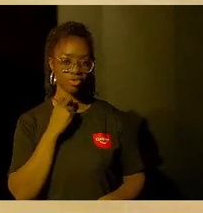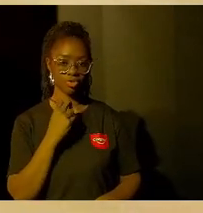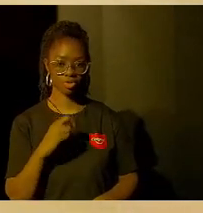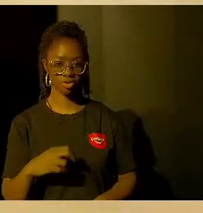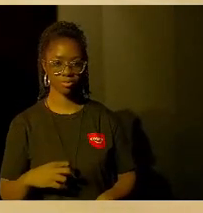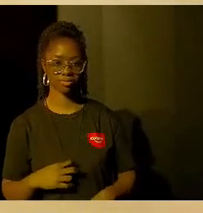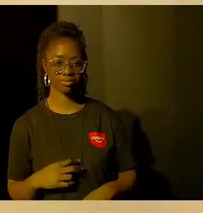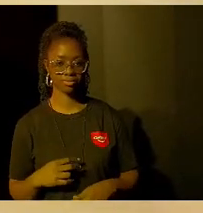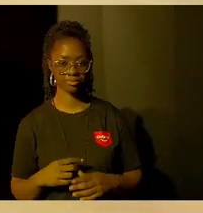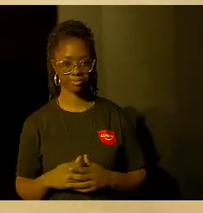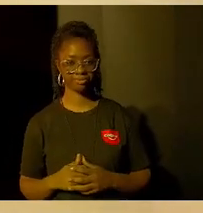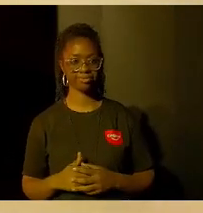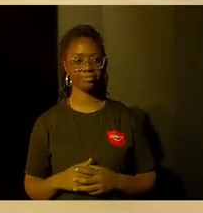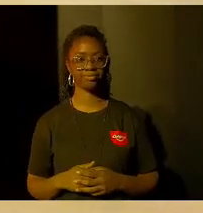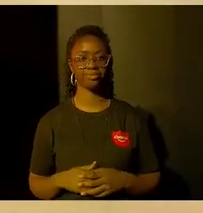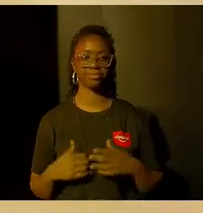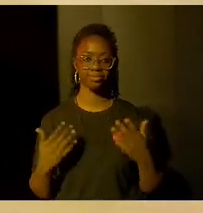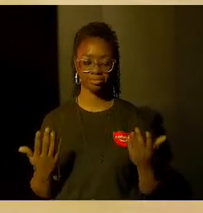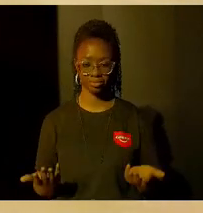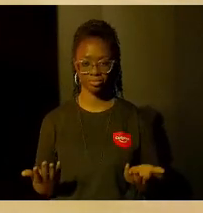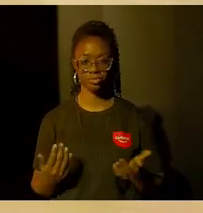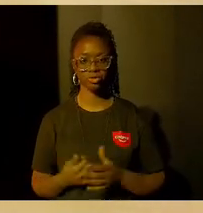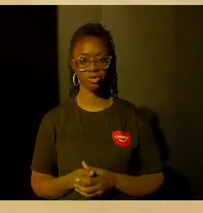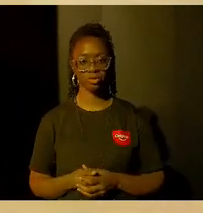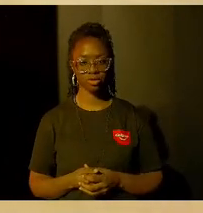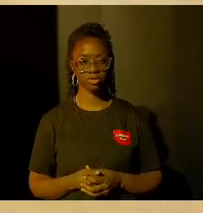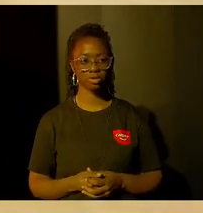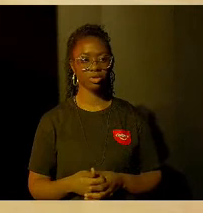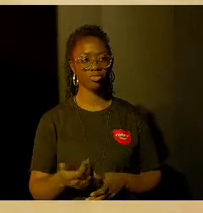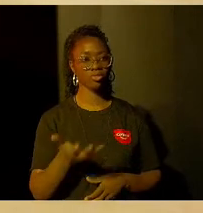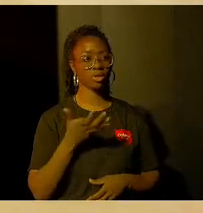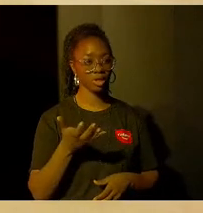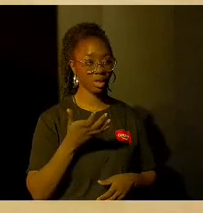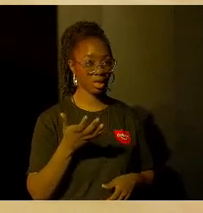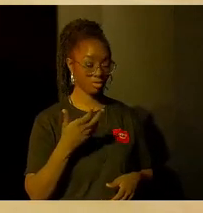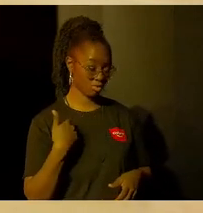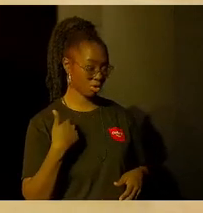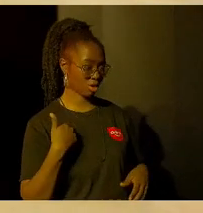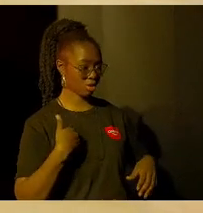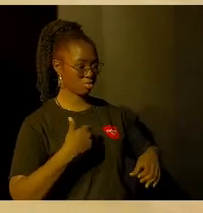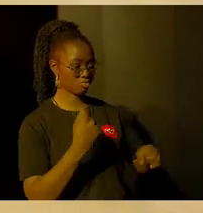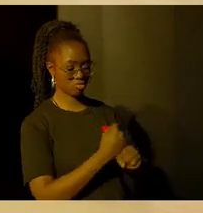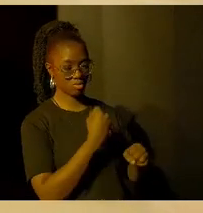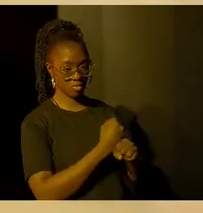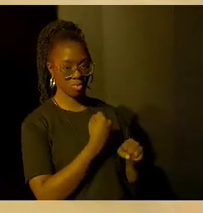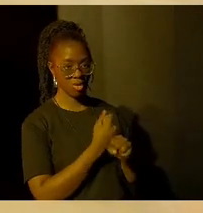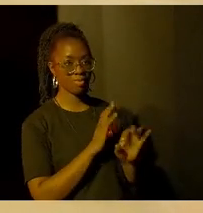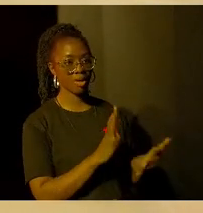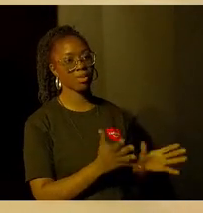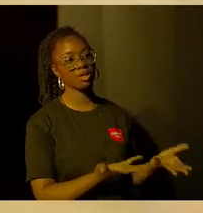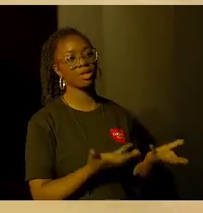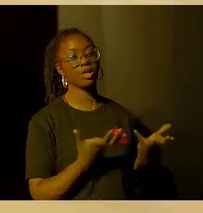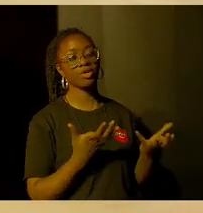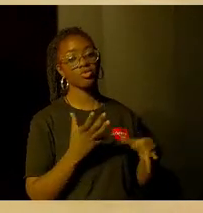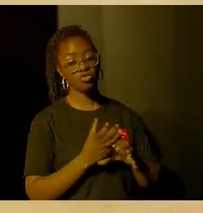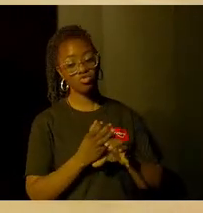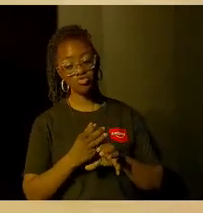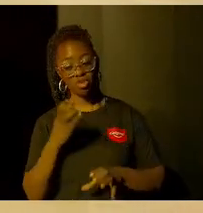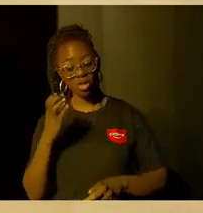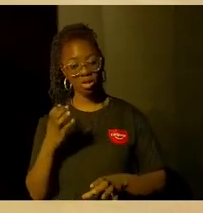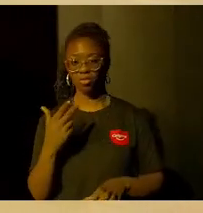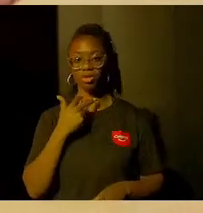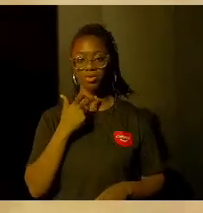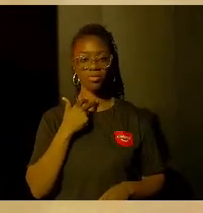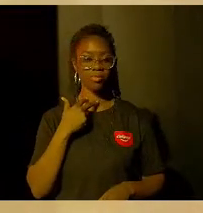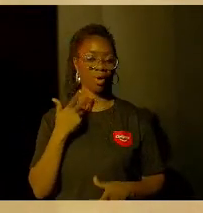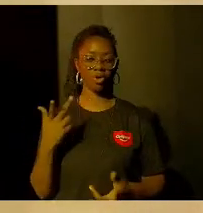especialização então o encanador que quer virar engenheiro não poderia pela primeira lei de educação no Brasil bom